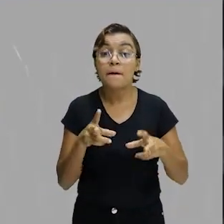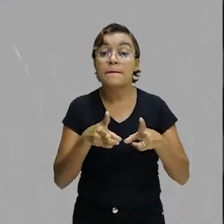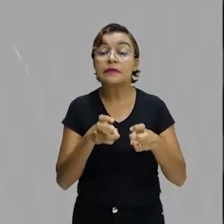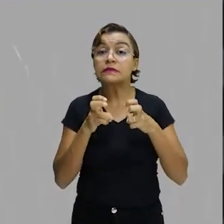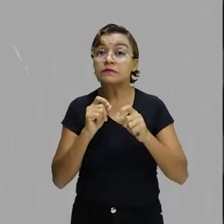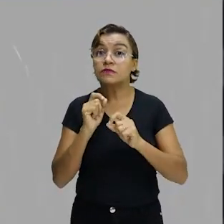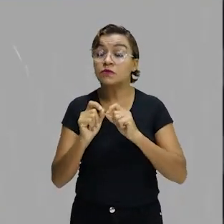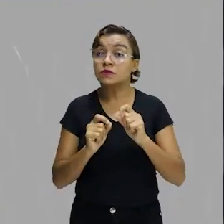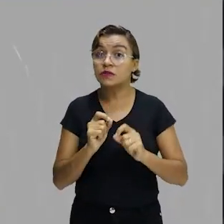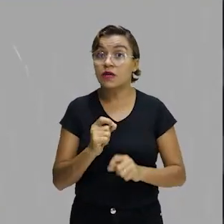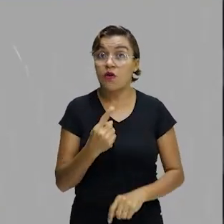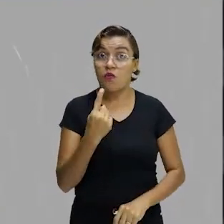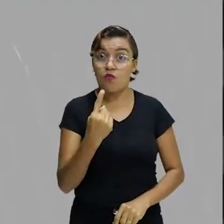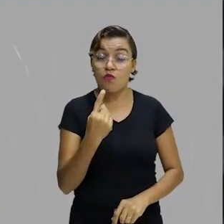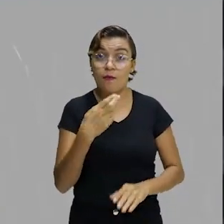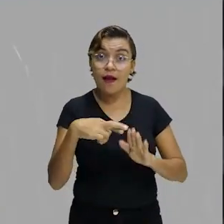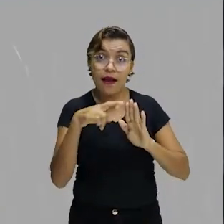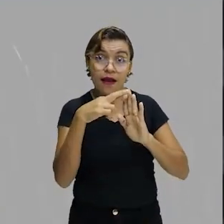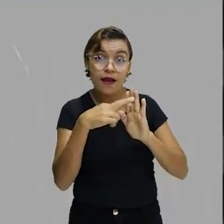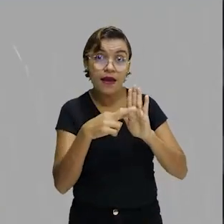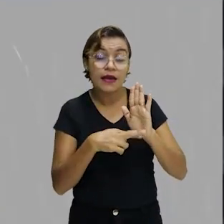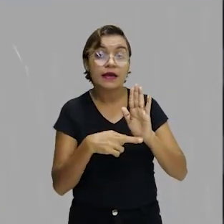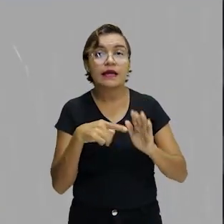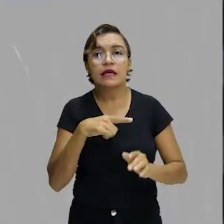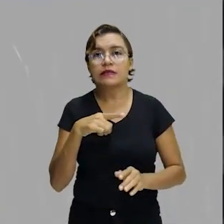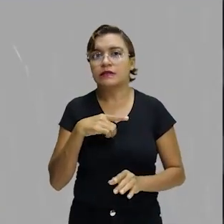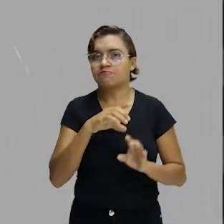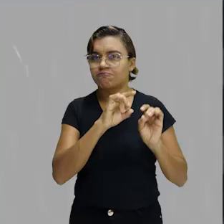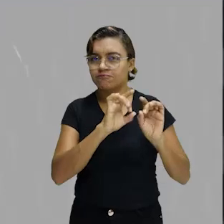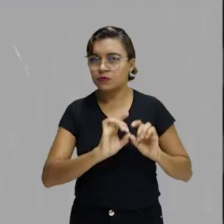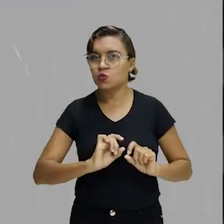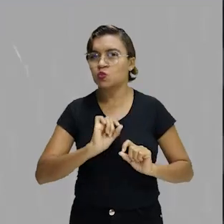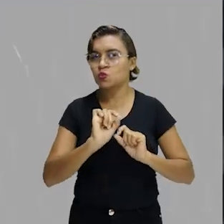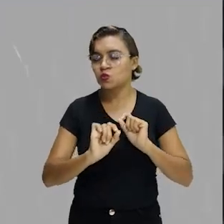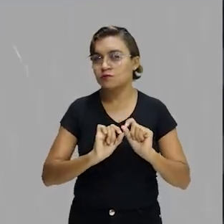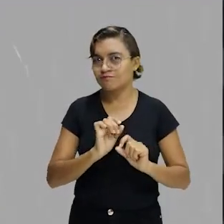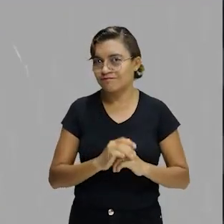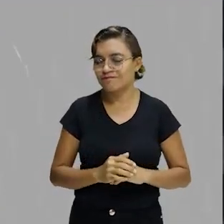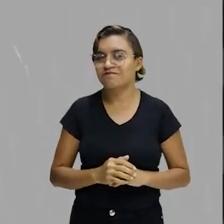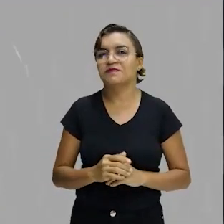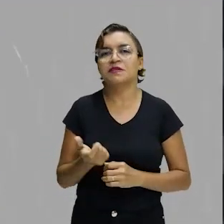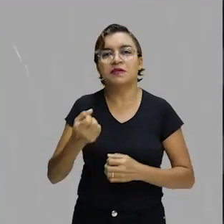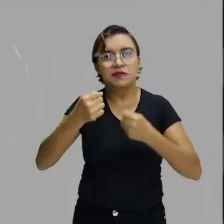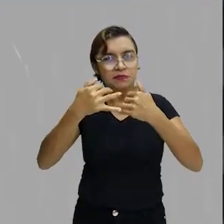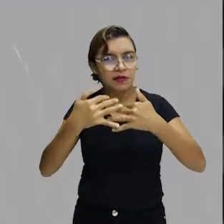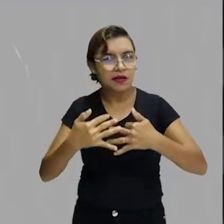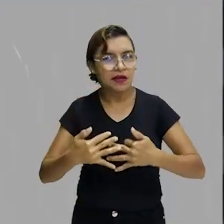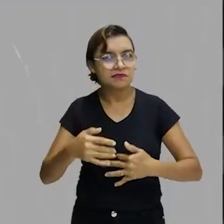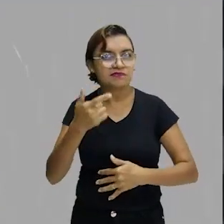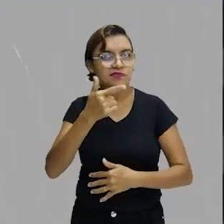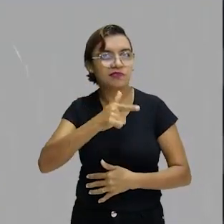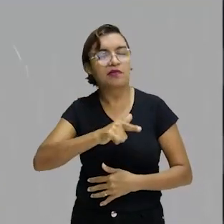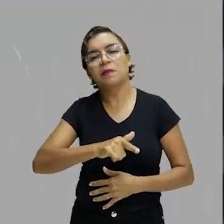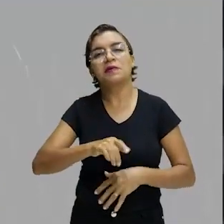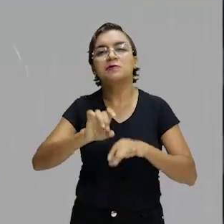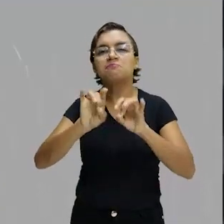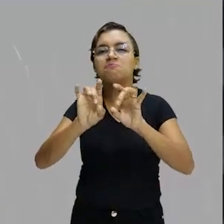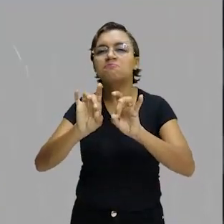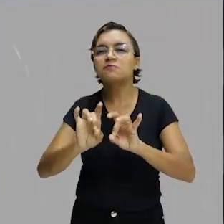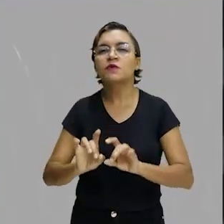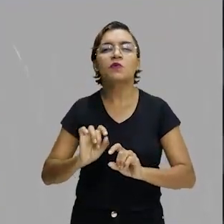das regras aqui, em especial, volto mais uma vez, em